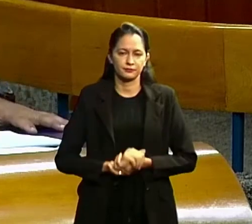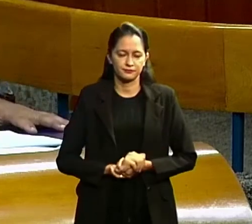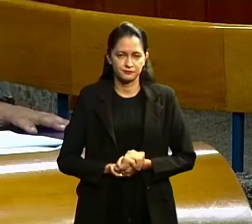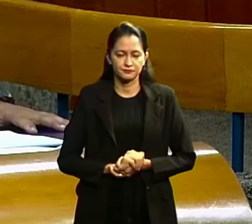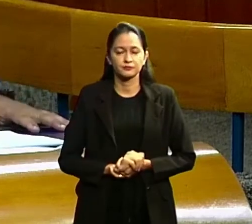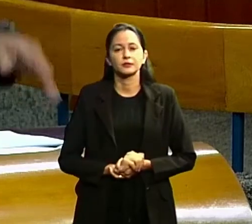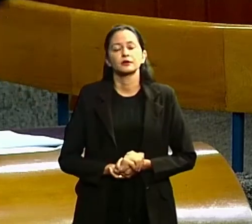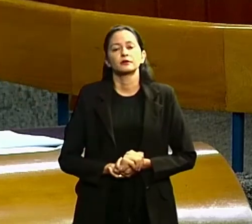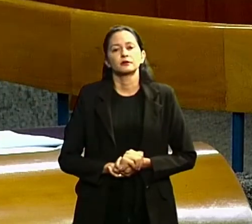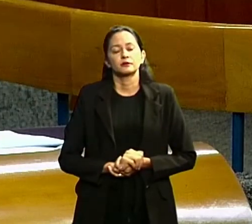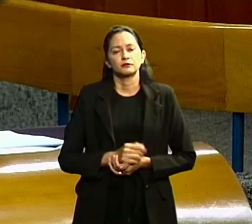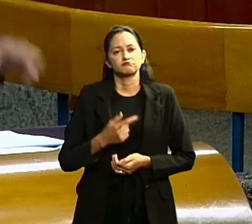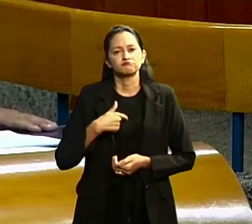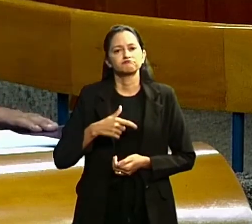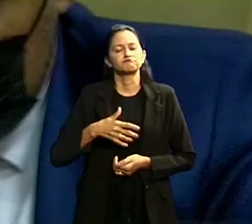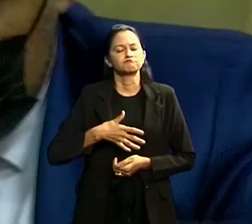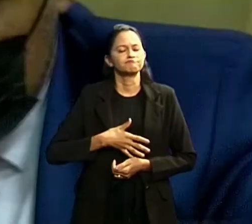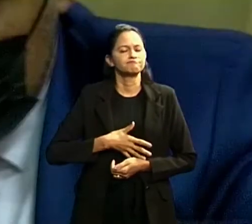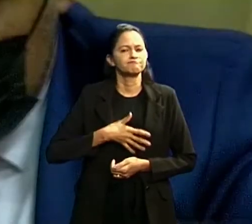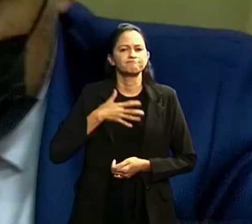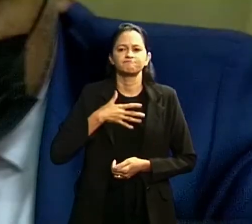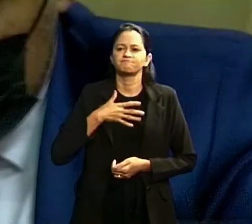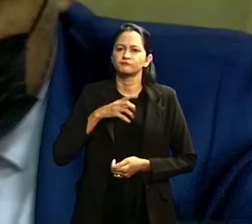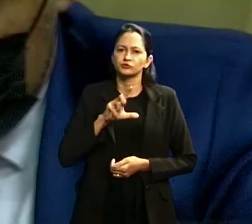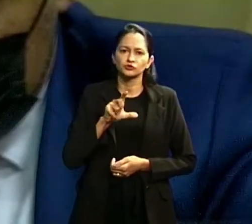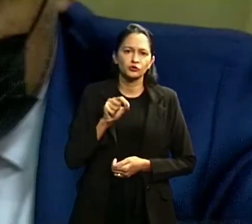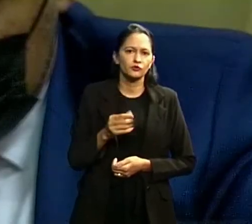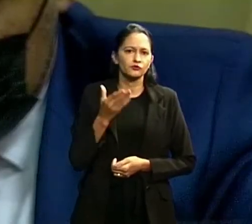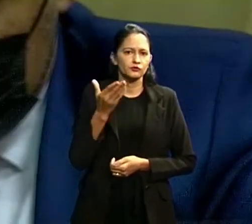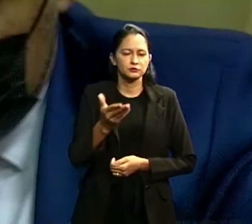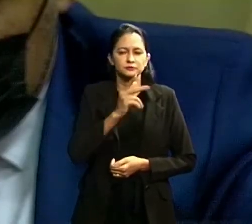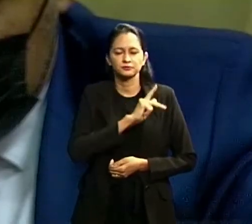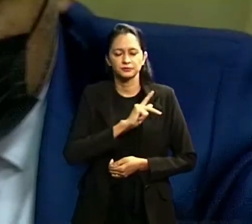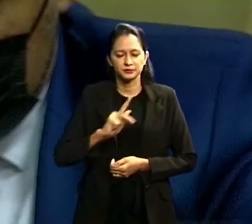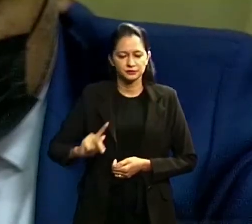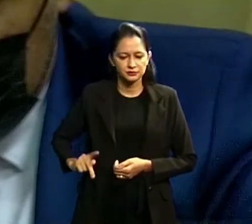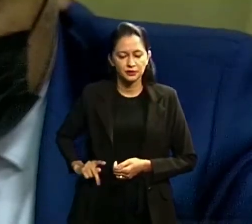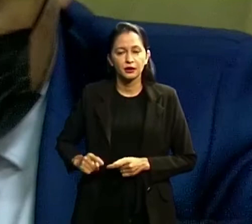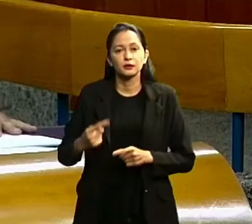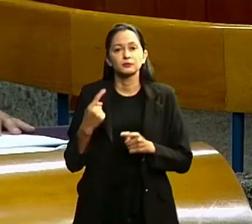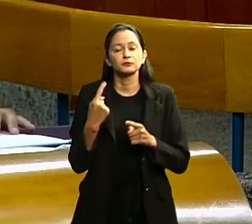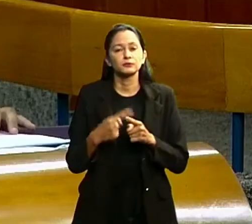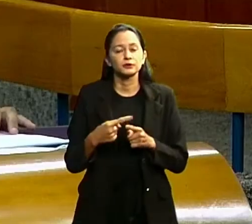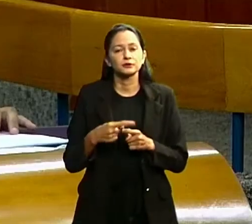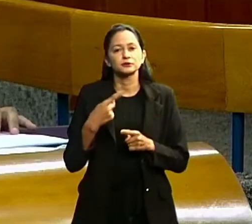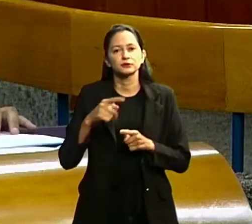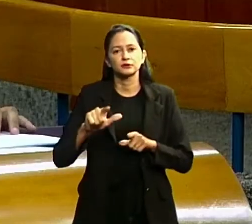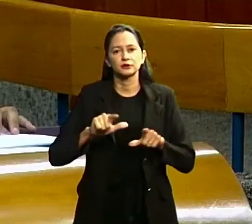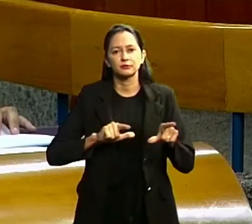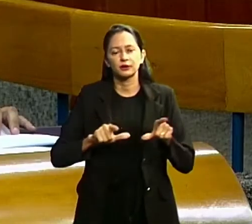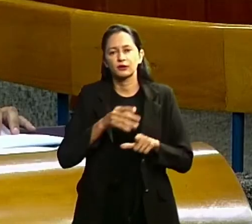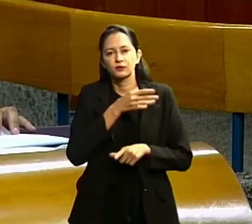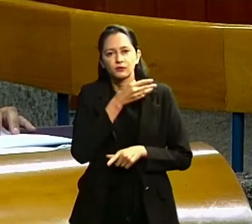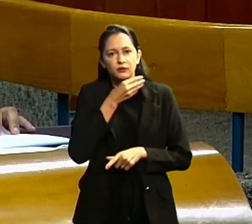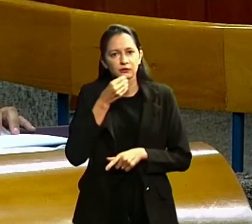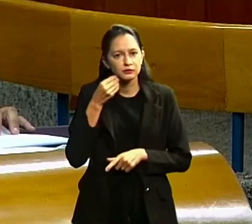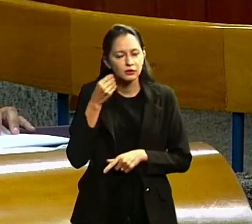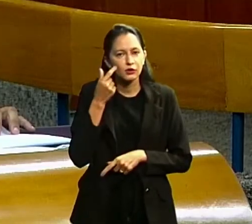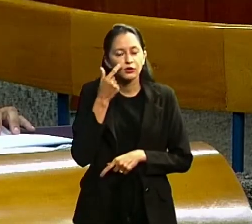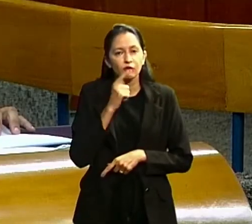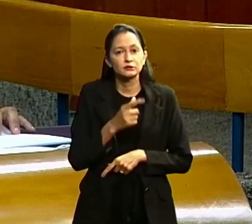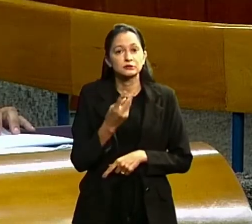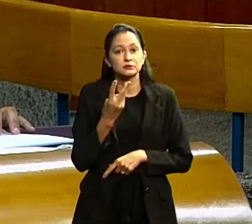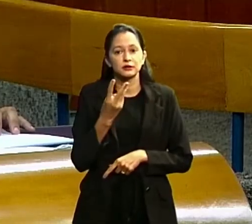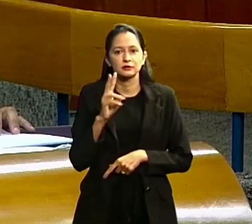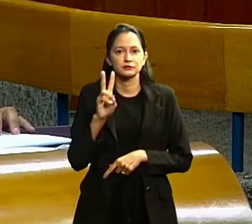aqui, que eu me sinto orgulhoso de ter votado em você das três vezes, tanto é que seu trabalho é bem feito, que você já foi reconduzido para a